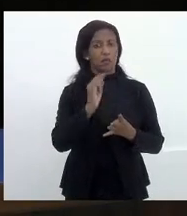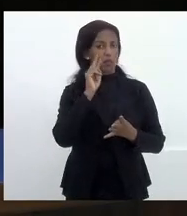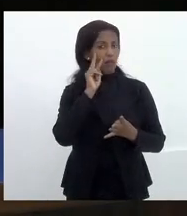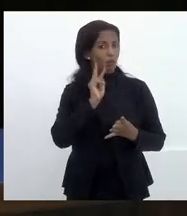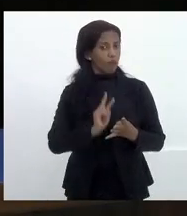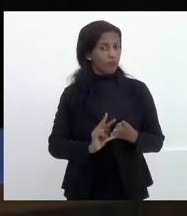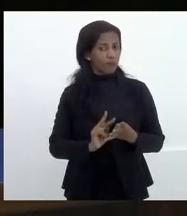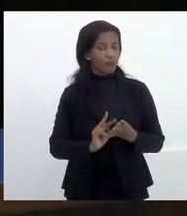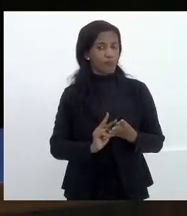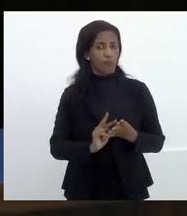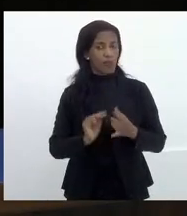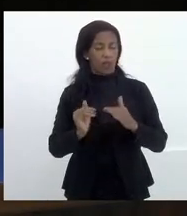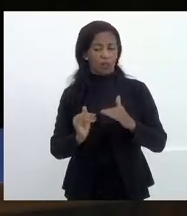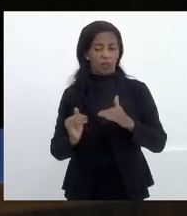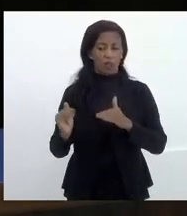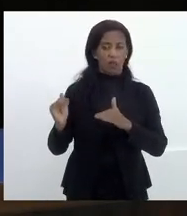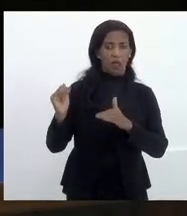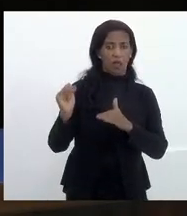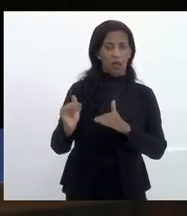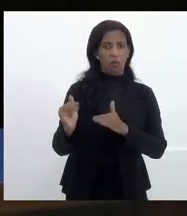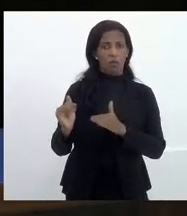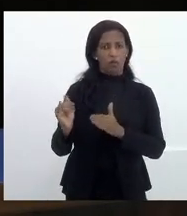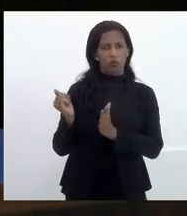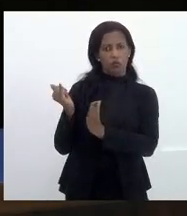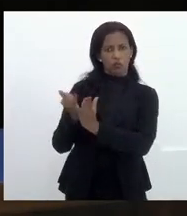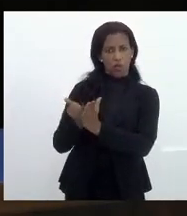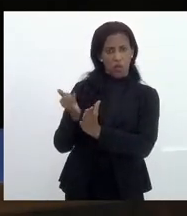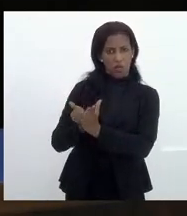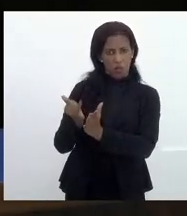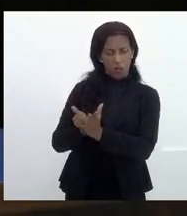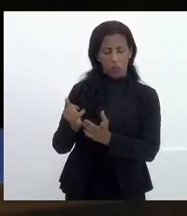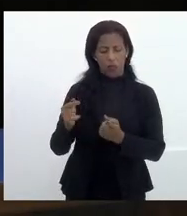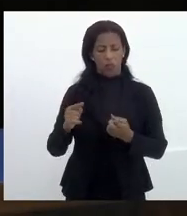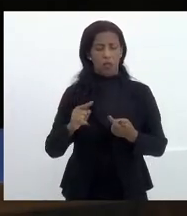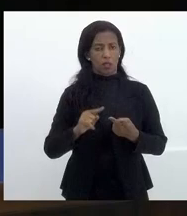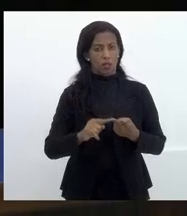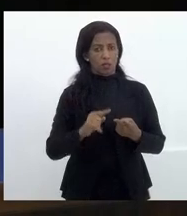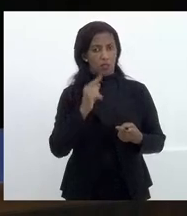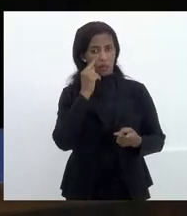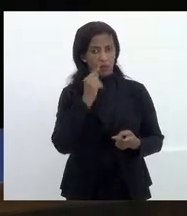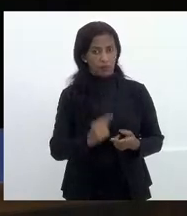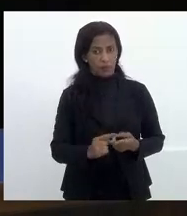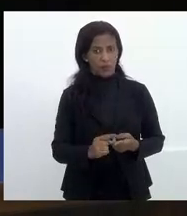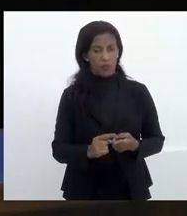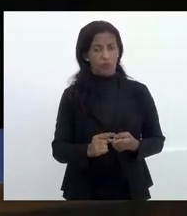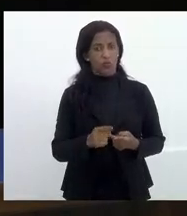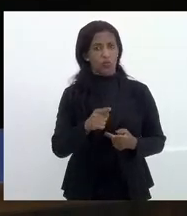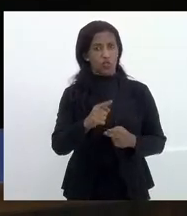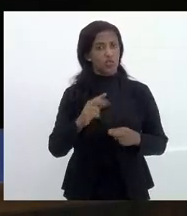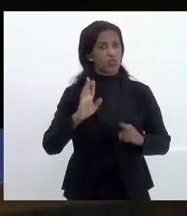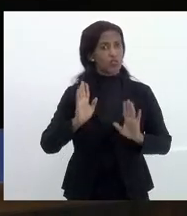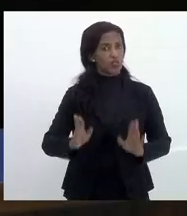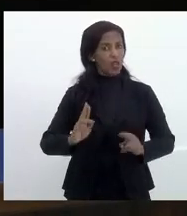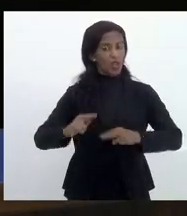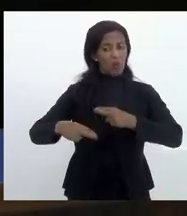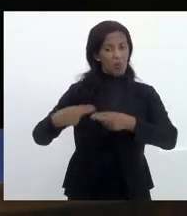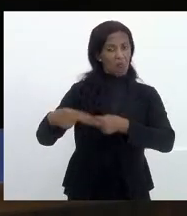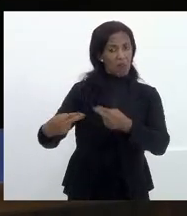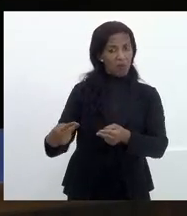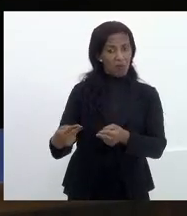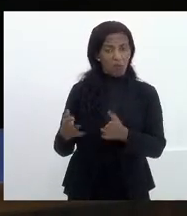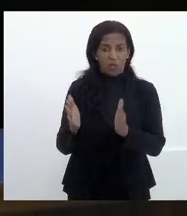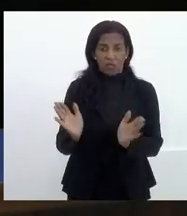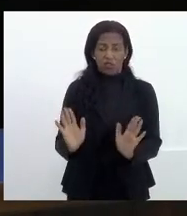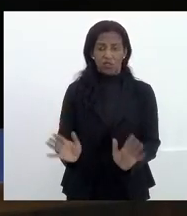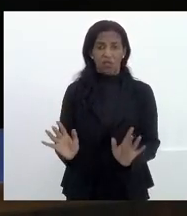ir a aumenta o aumento de alíquota se considerarmos que isso já é uma espécie de reforma já teríamos